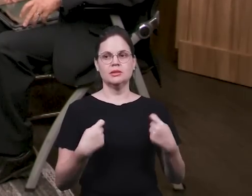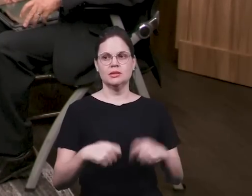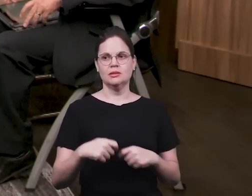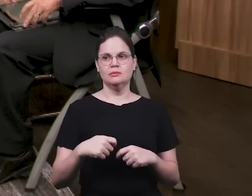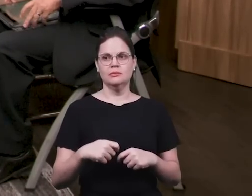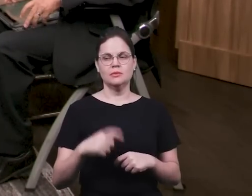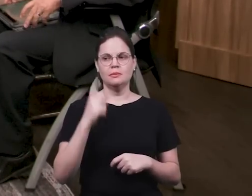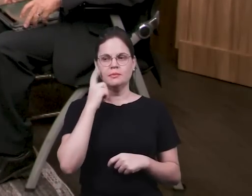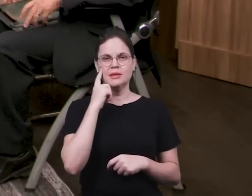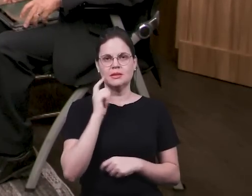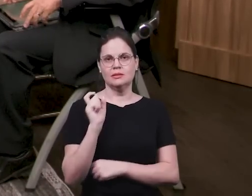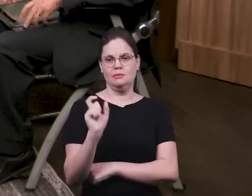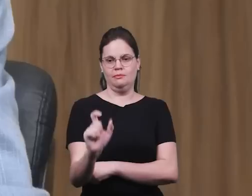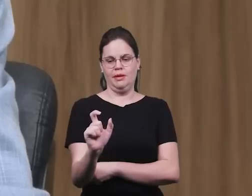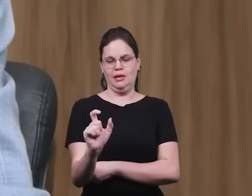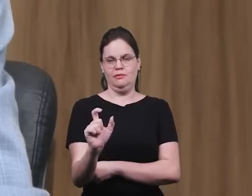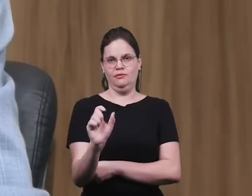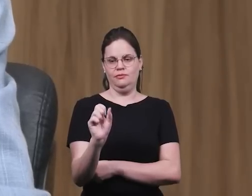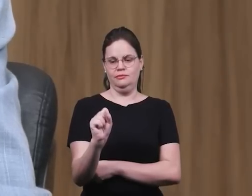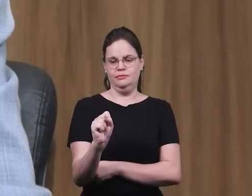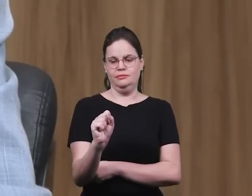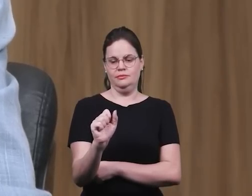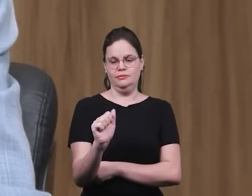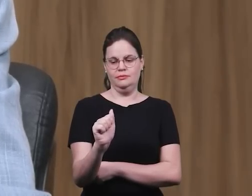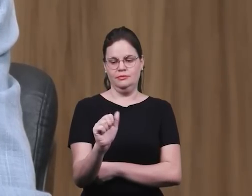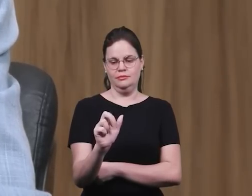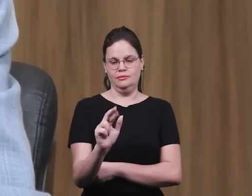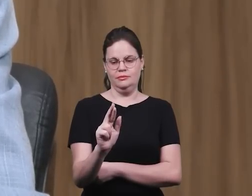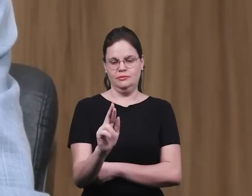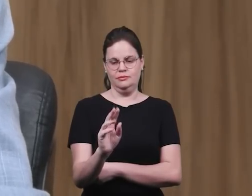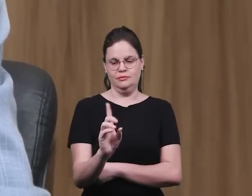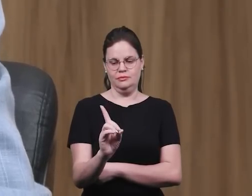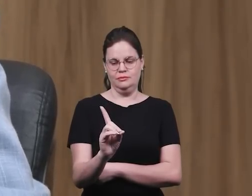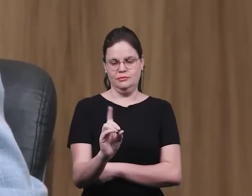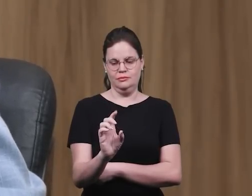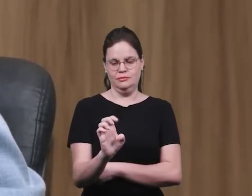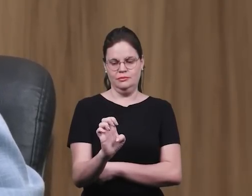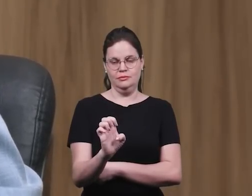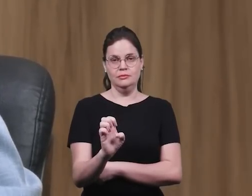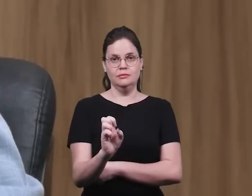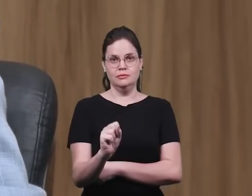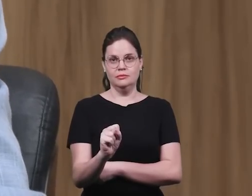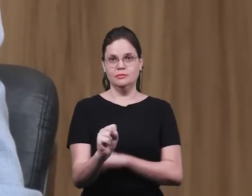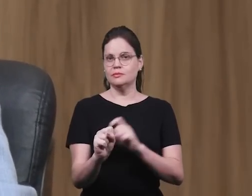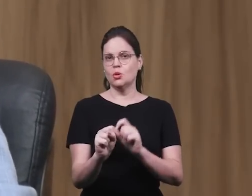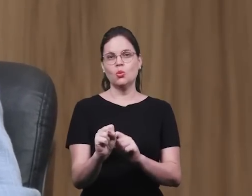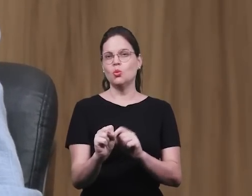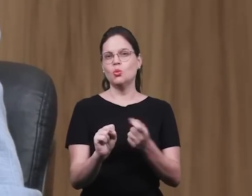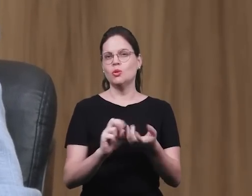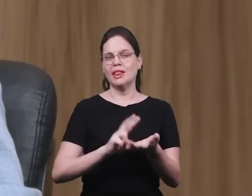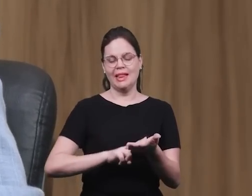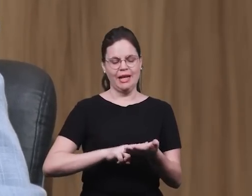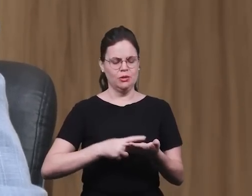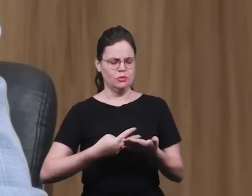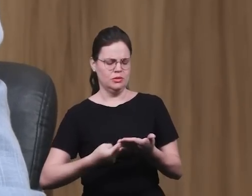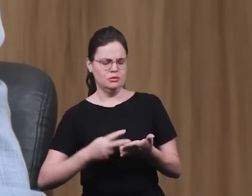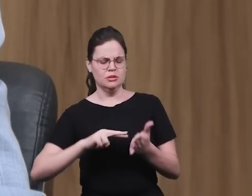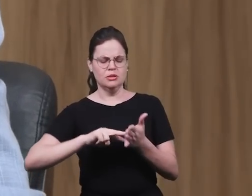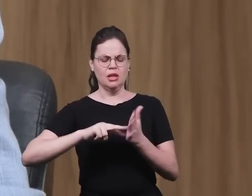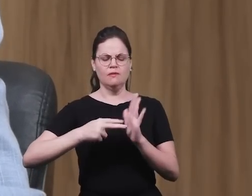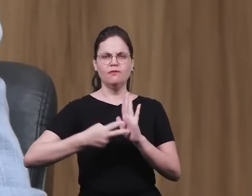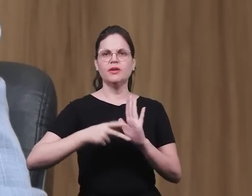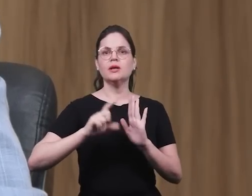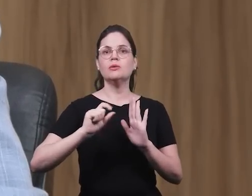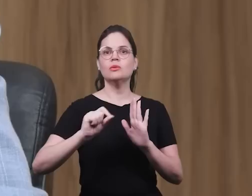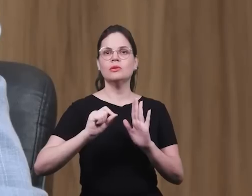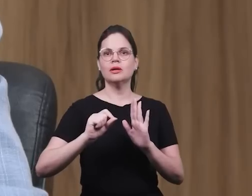palavra Sardes. A tradução, quer dizer, aquilo que se entende a respeito de Sardes é